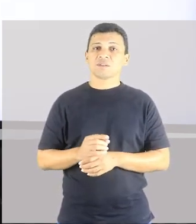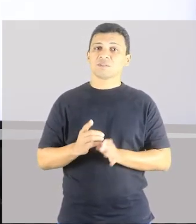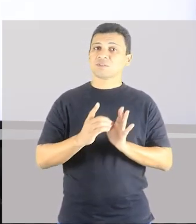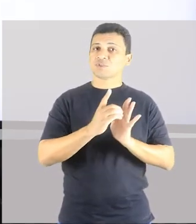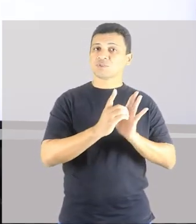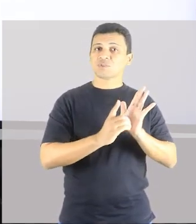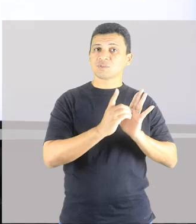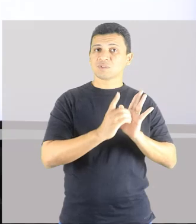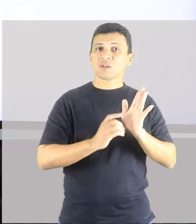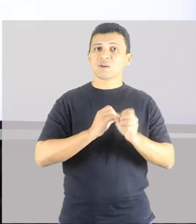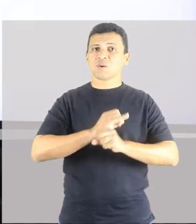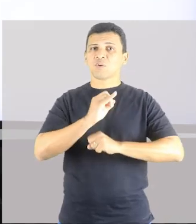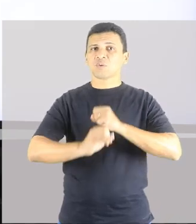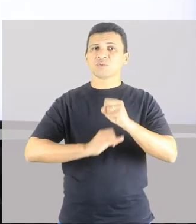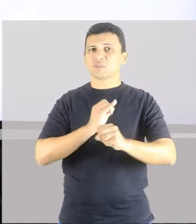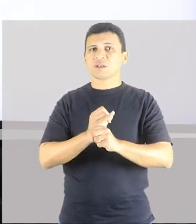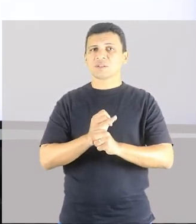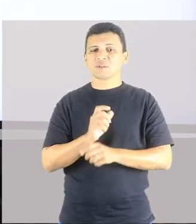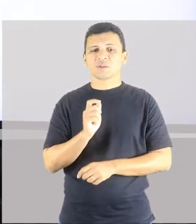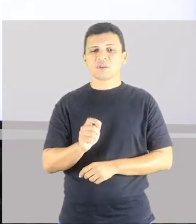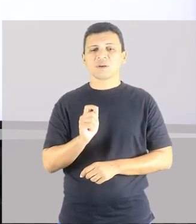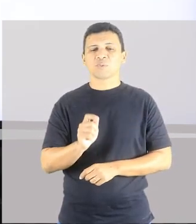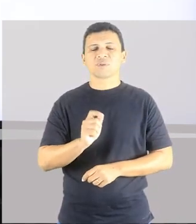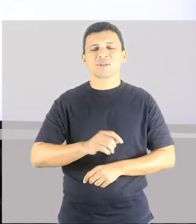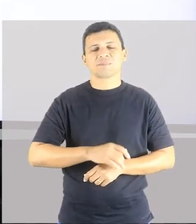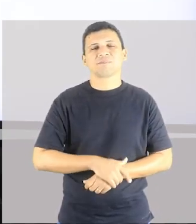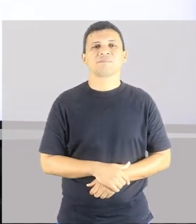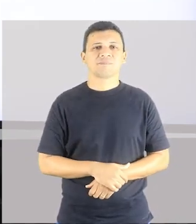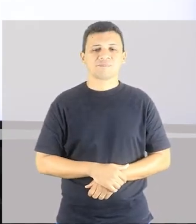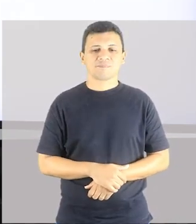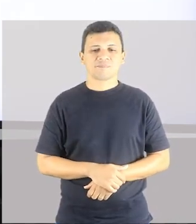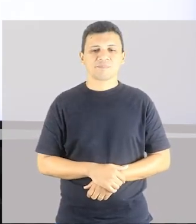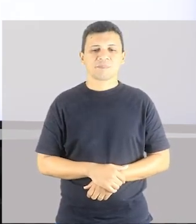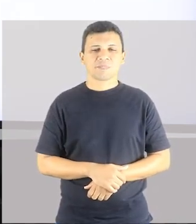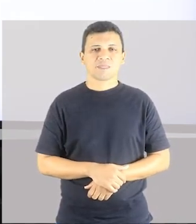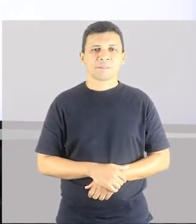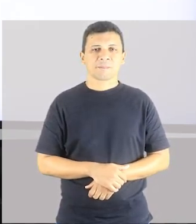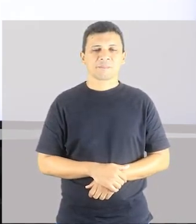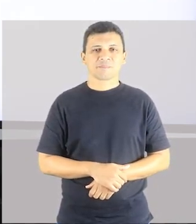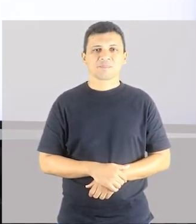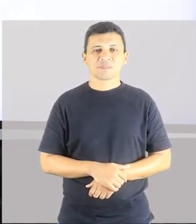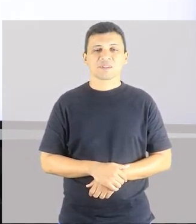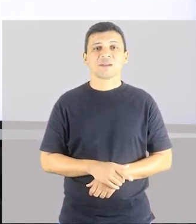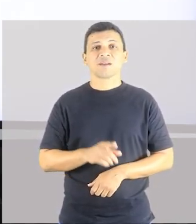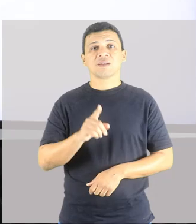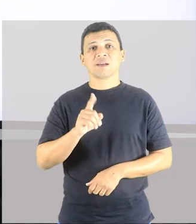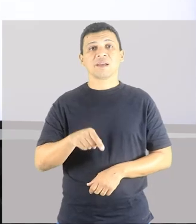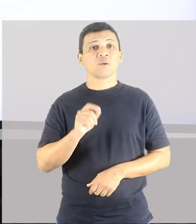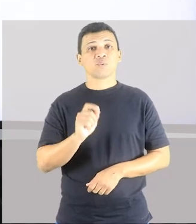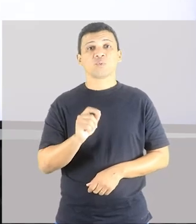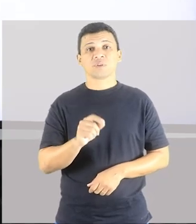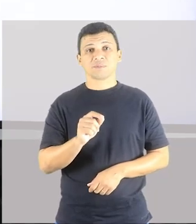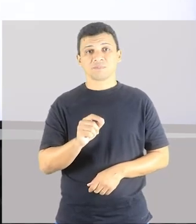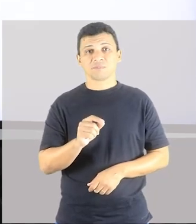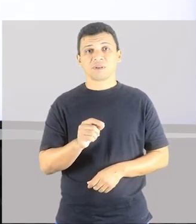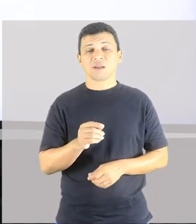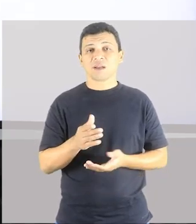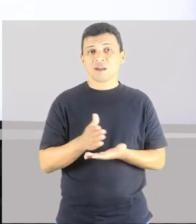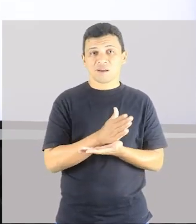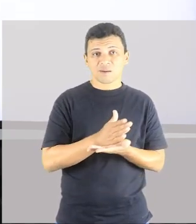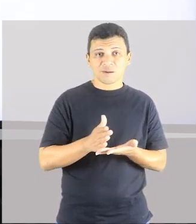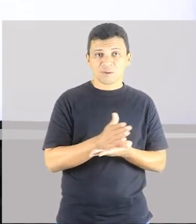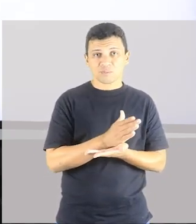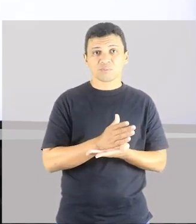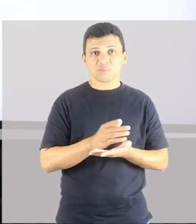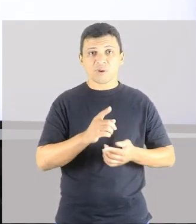dicionário online, is a reference source in electronic form. Então, ele é uma fonte, ele é um